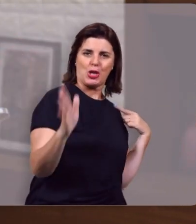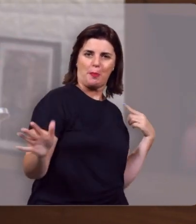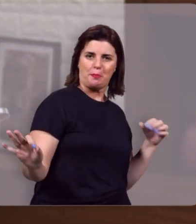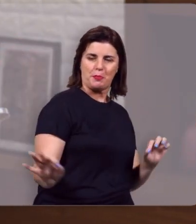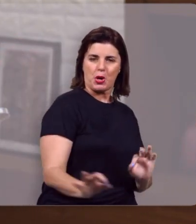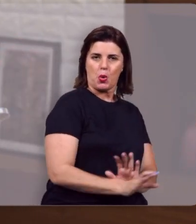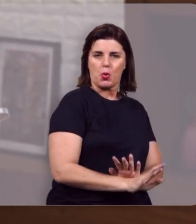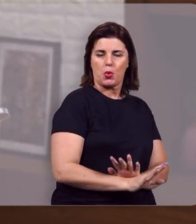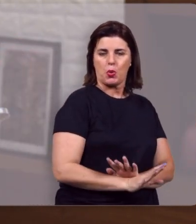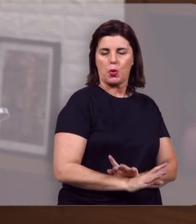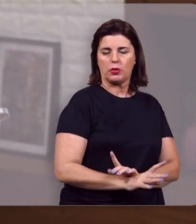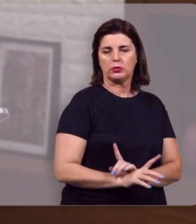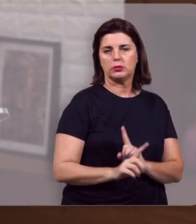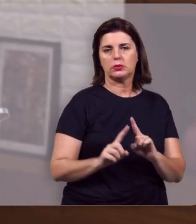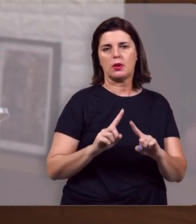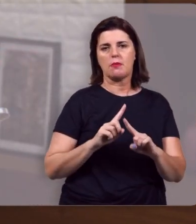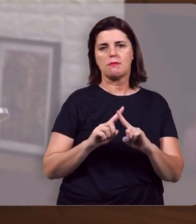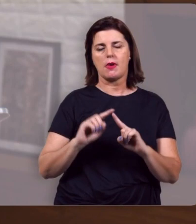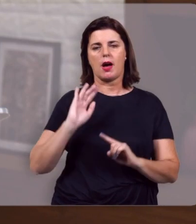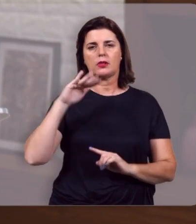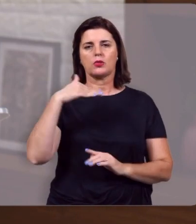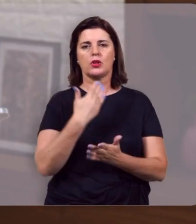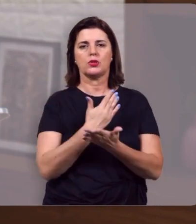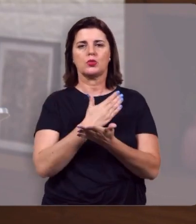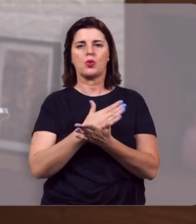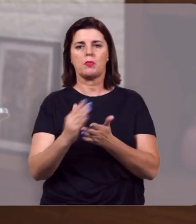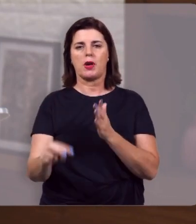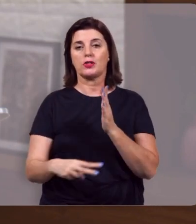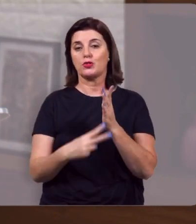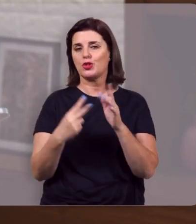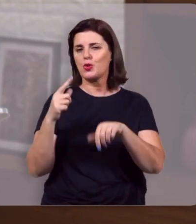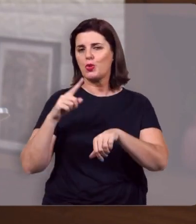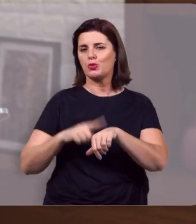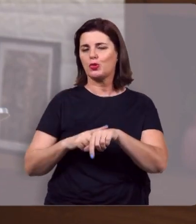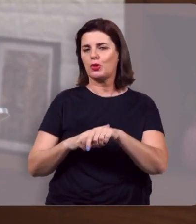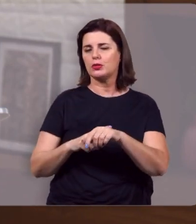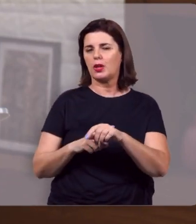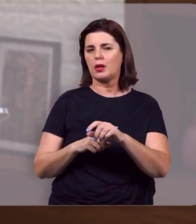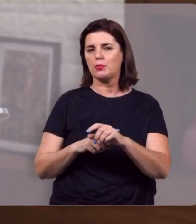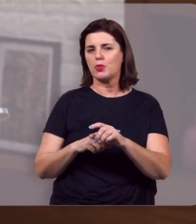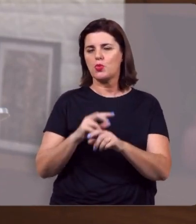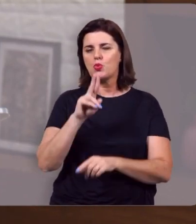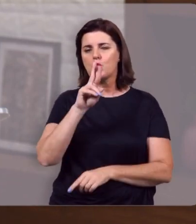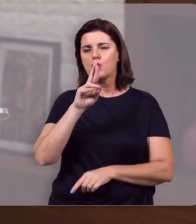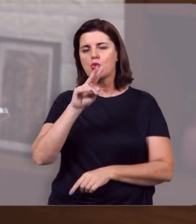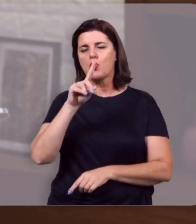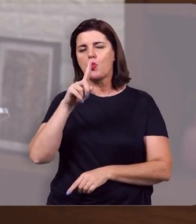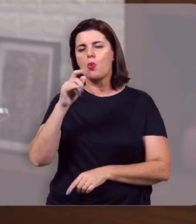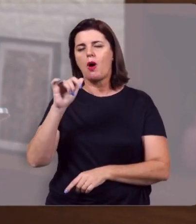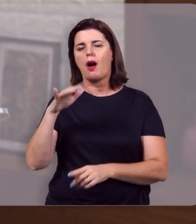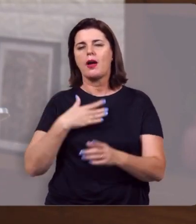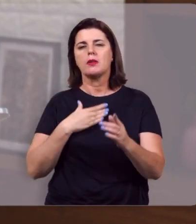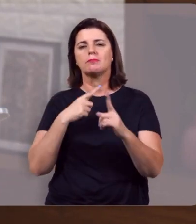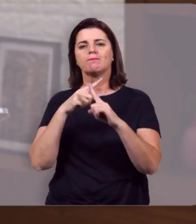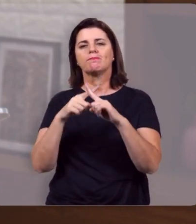no peito. Mas quando começa o segundo tempo, o Uruguai empatou o jogo. Mas o Brasil ainda era o